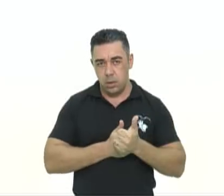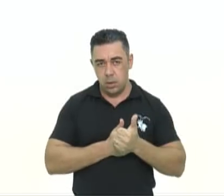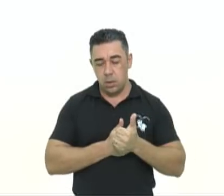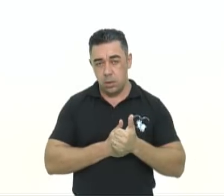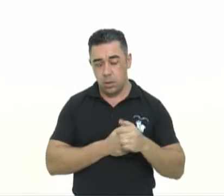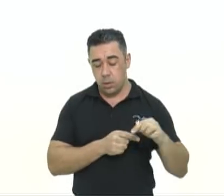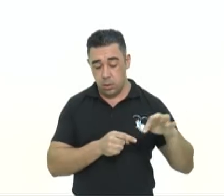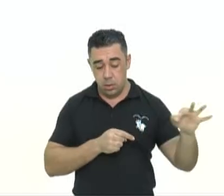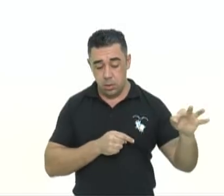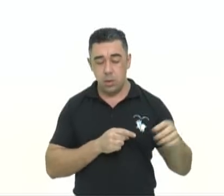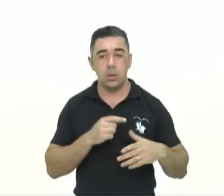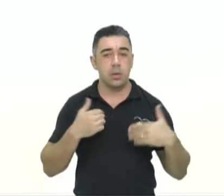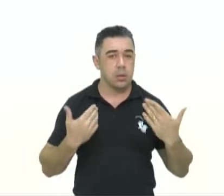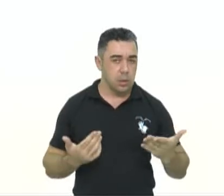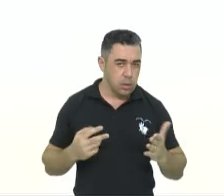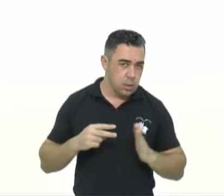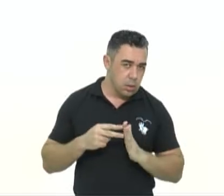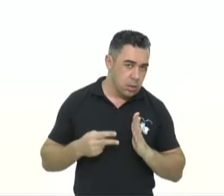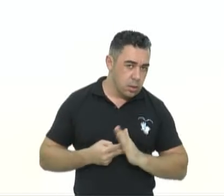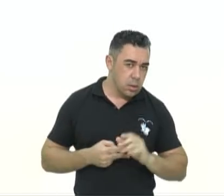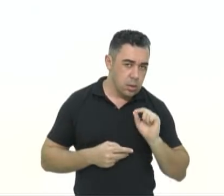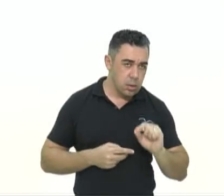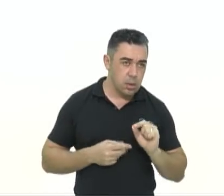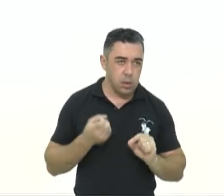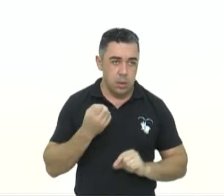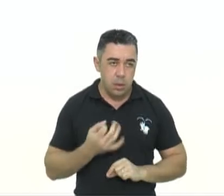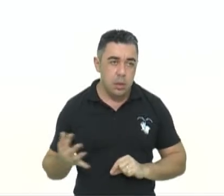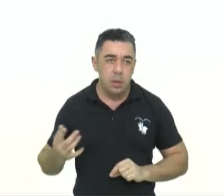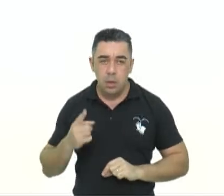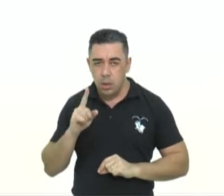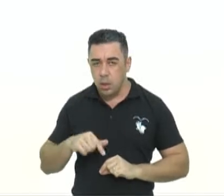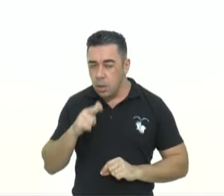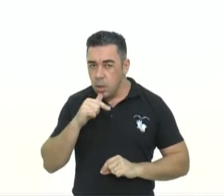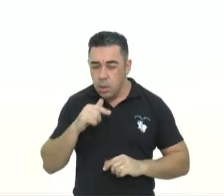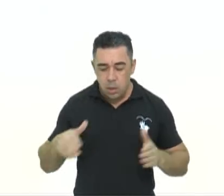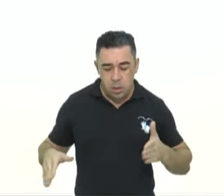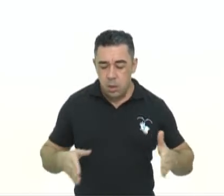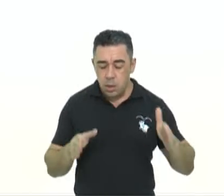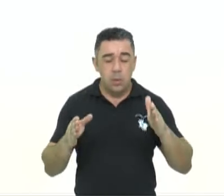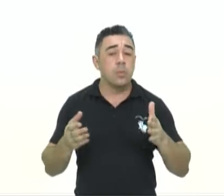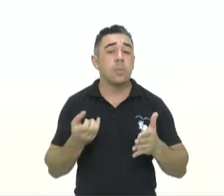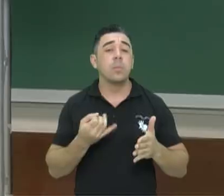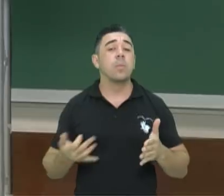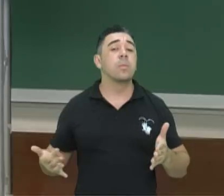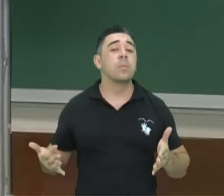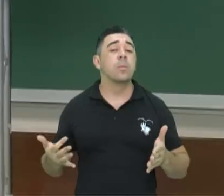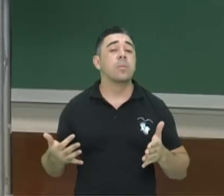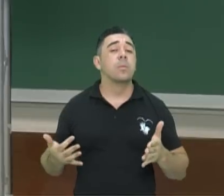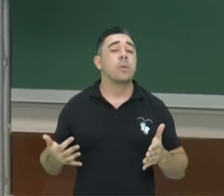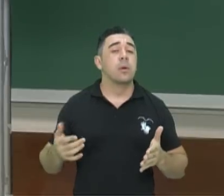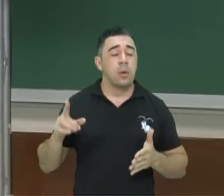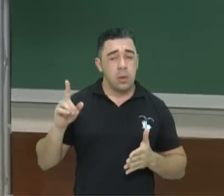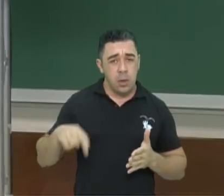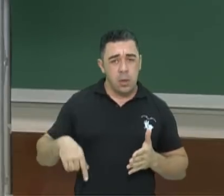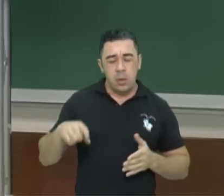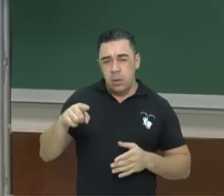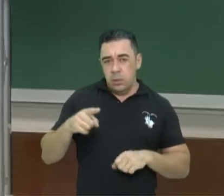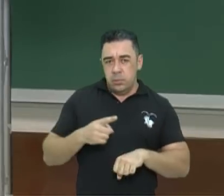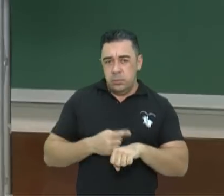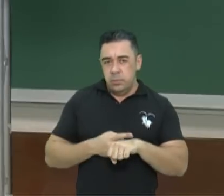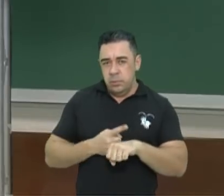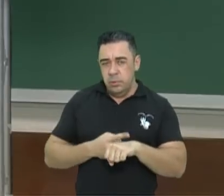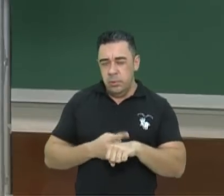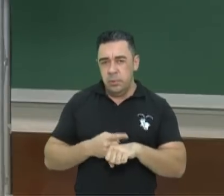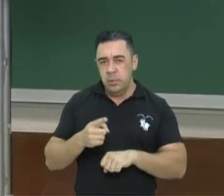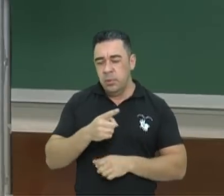próxima. Nessas condições, a largura do rio será. Então, eu vou te dar um tempinho aqui